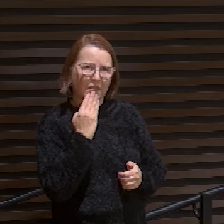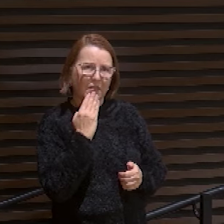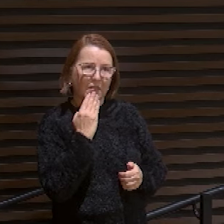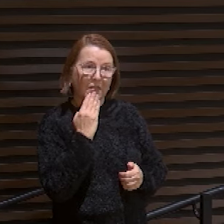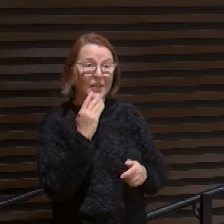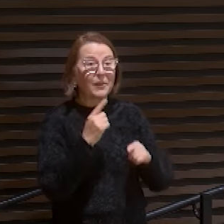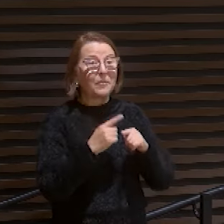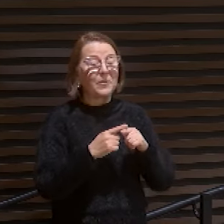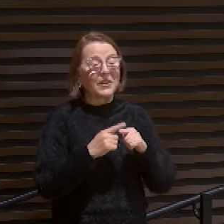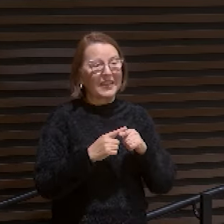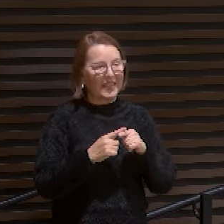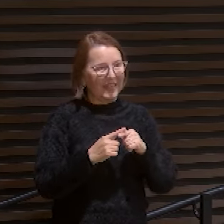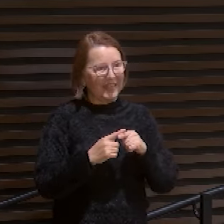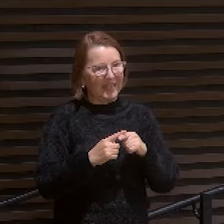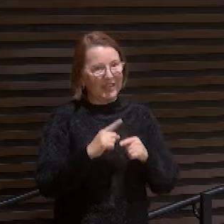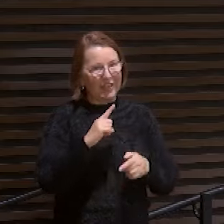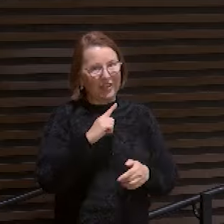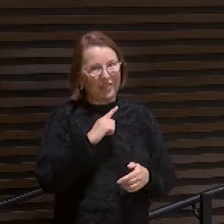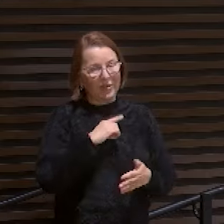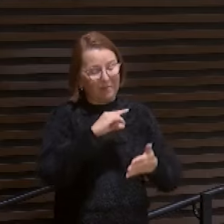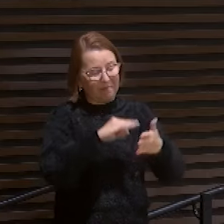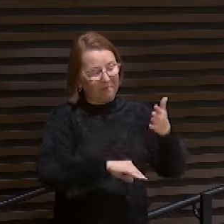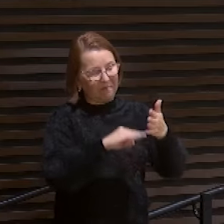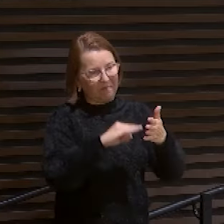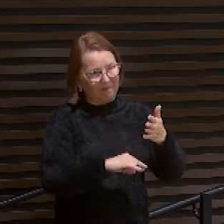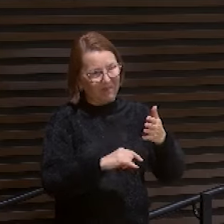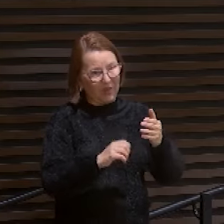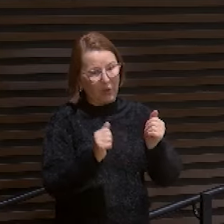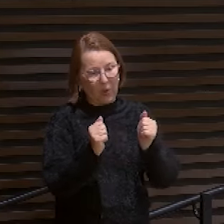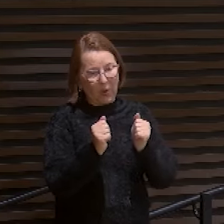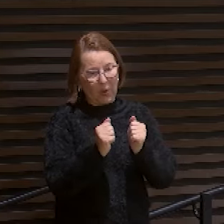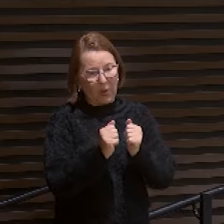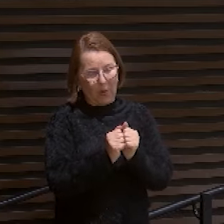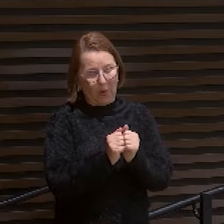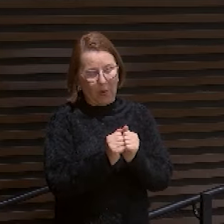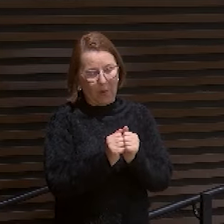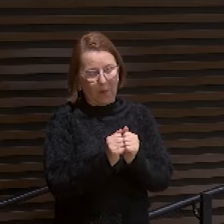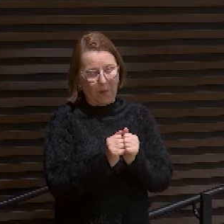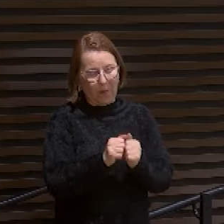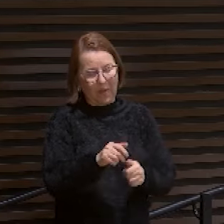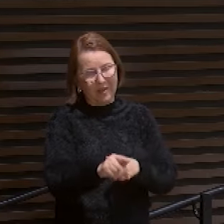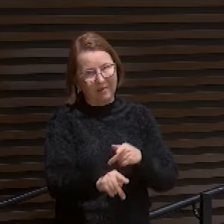Porque ela tinha um contrato feito com o homem.